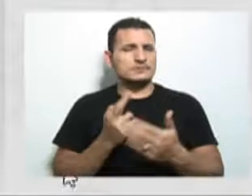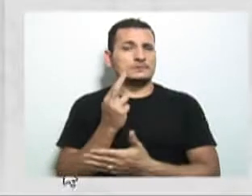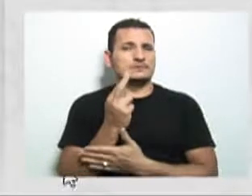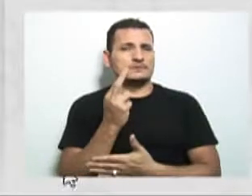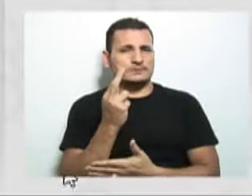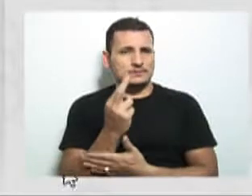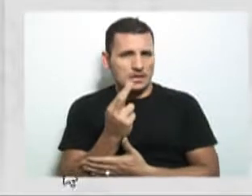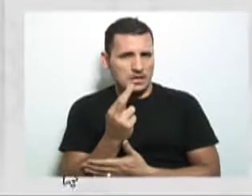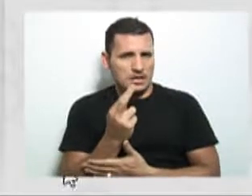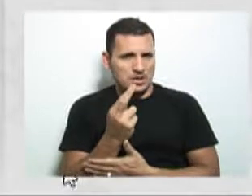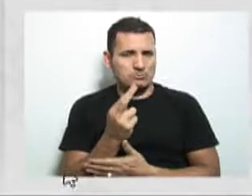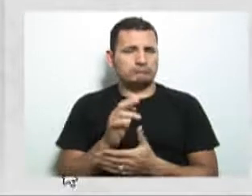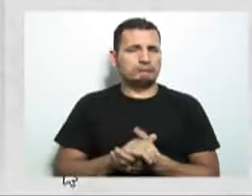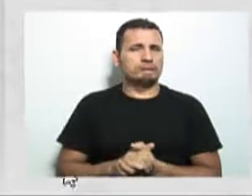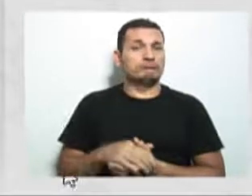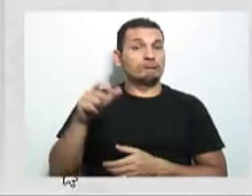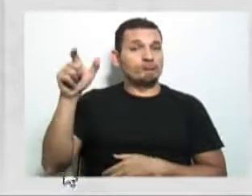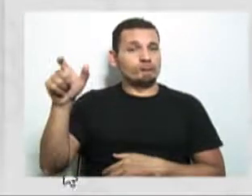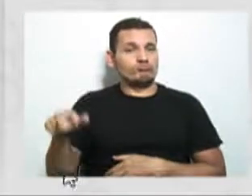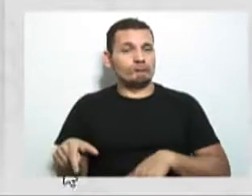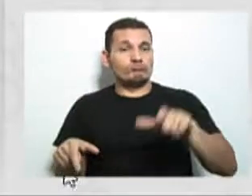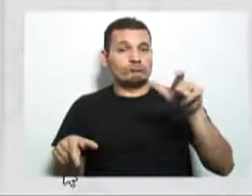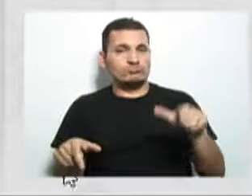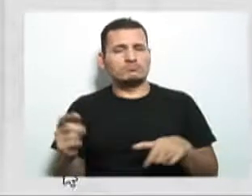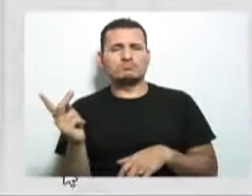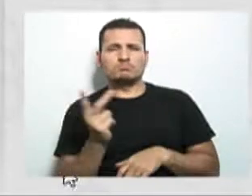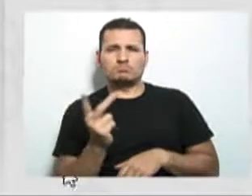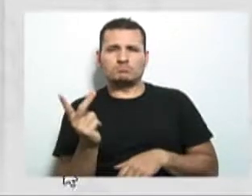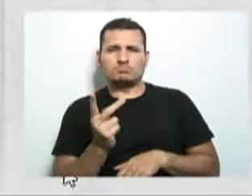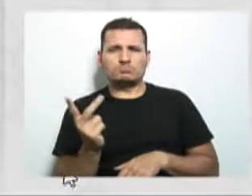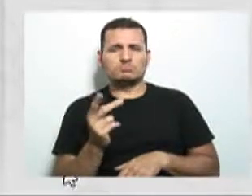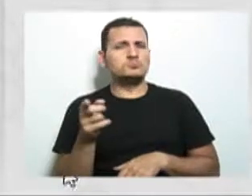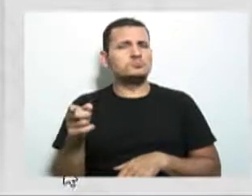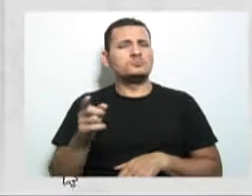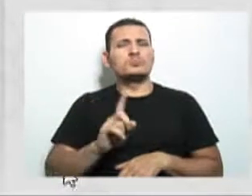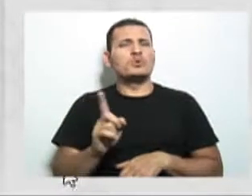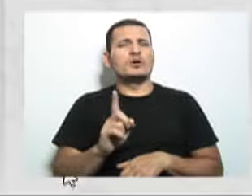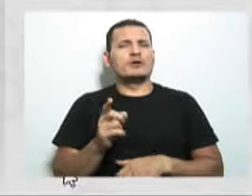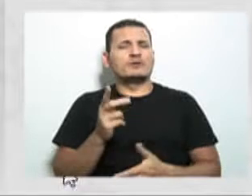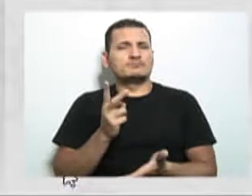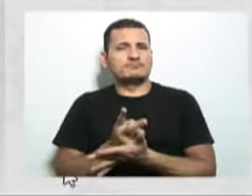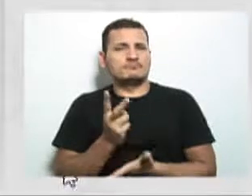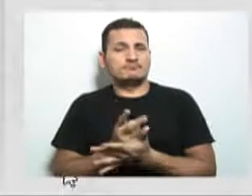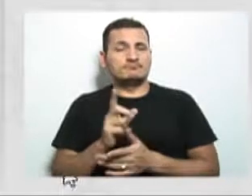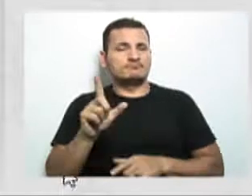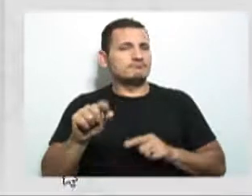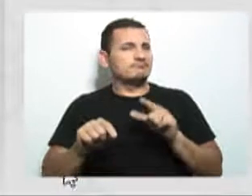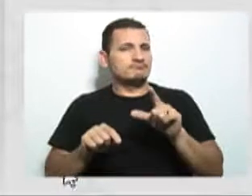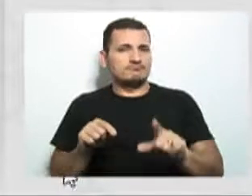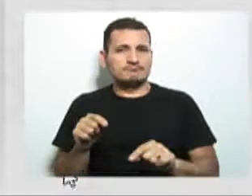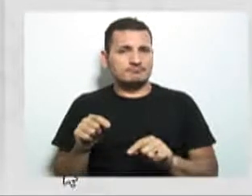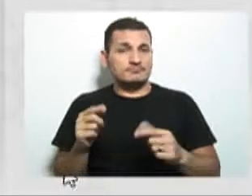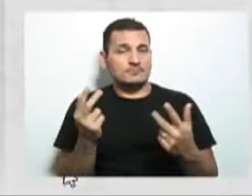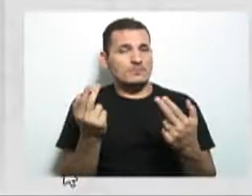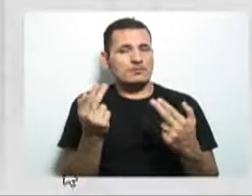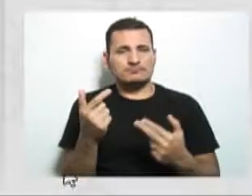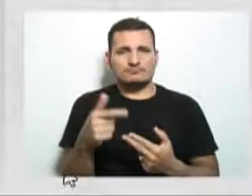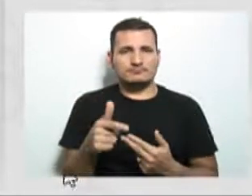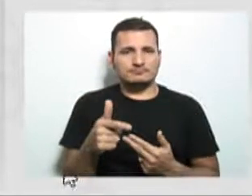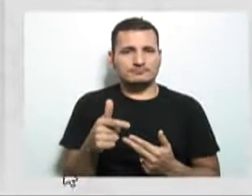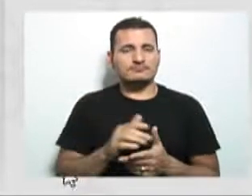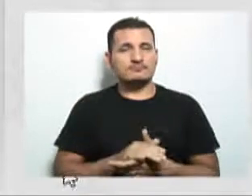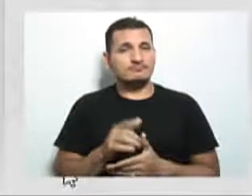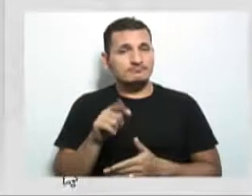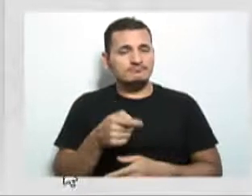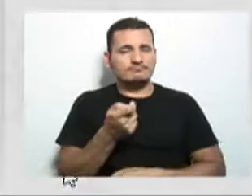partes interdependentes, não é? Que não compartilham preferências idênticas. É pela